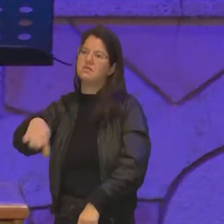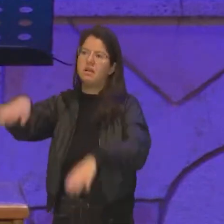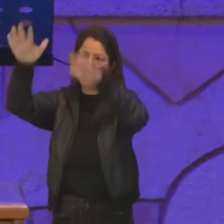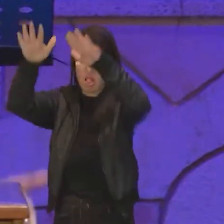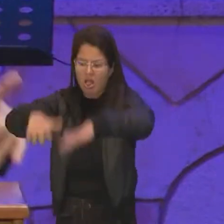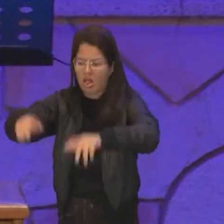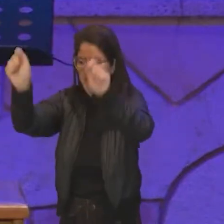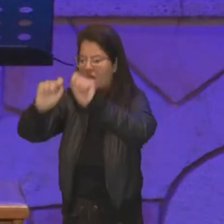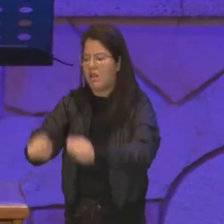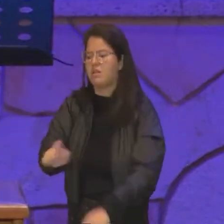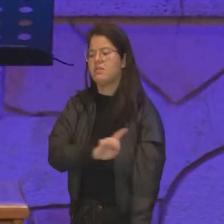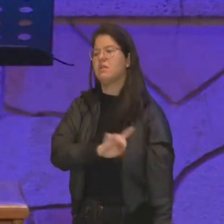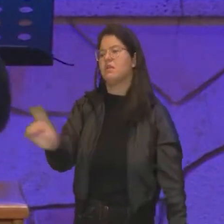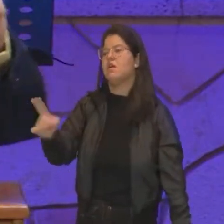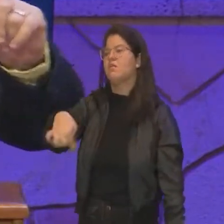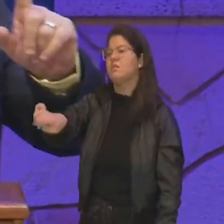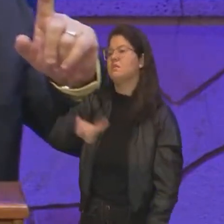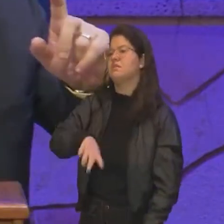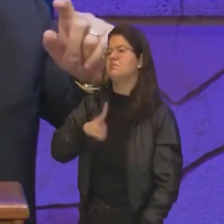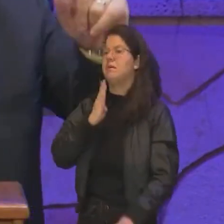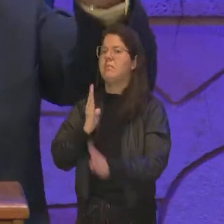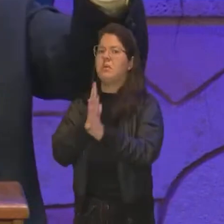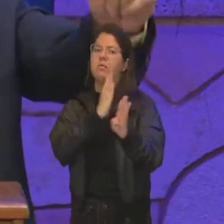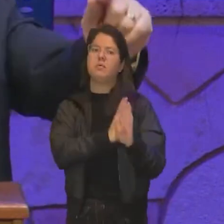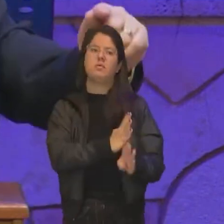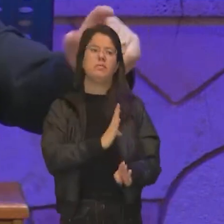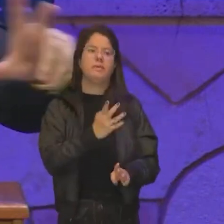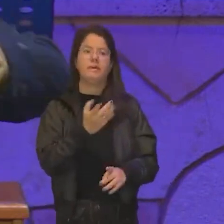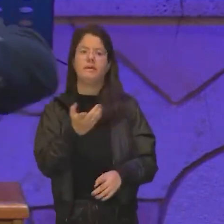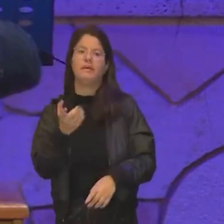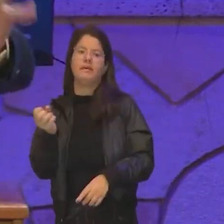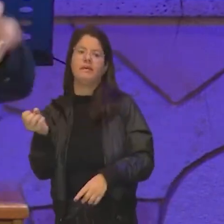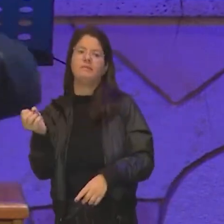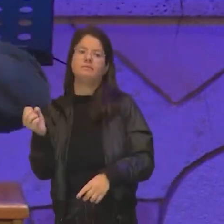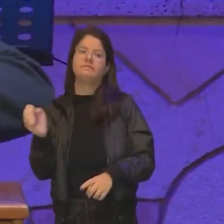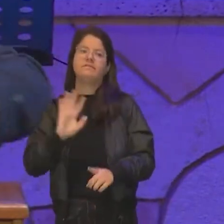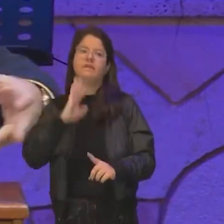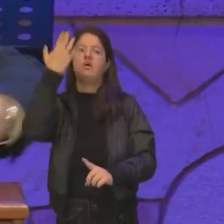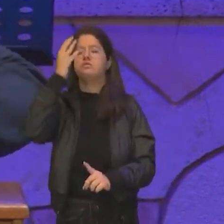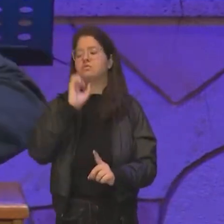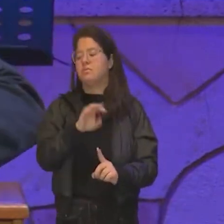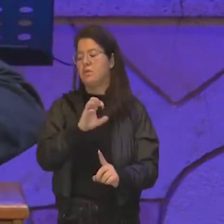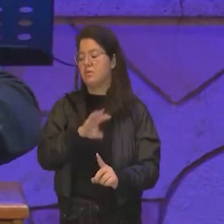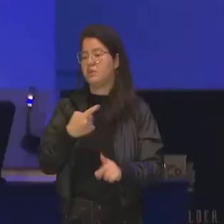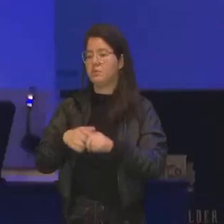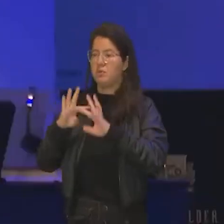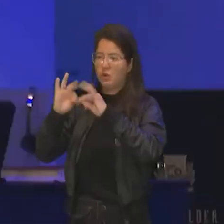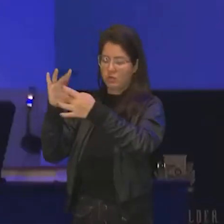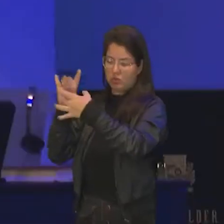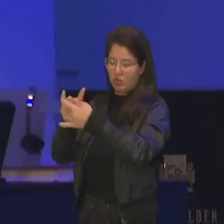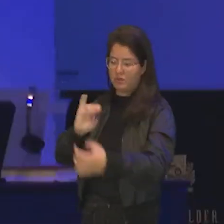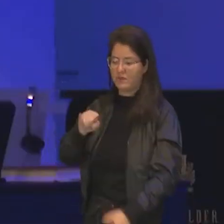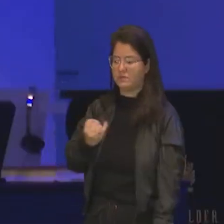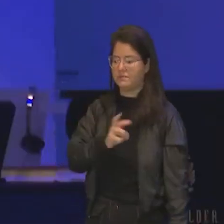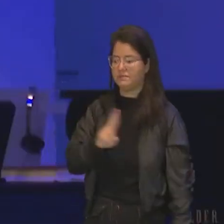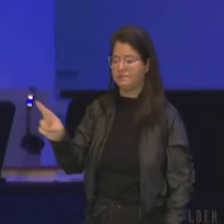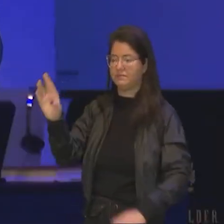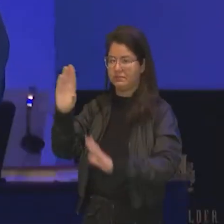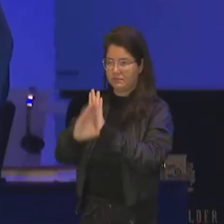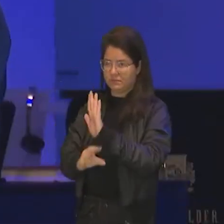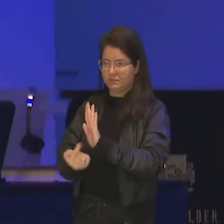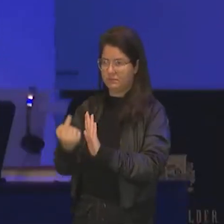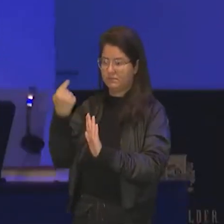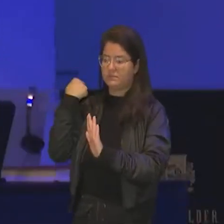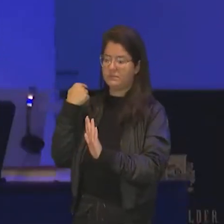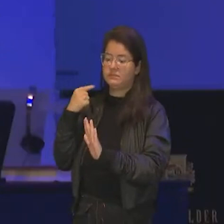idólatras, vocês não irão atrás dos falsos profetas, que inclusive, todo esse contexto que nós vemos de Jeremias, os capítulos